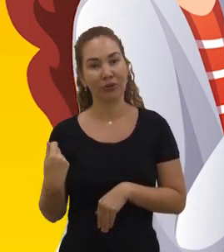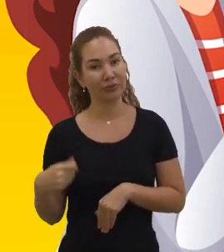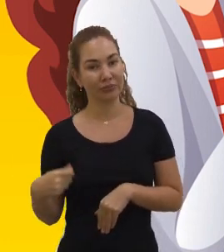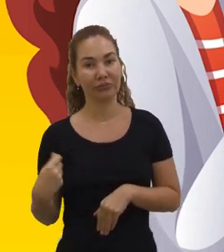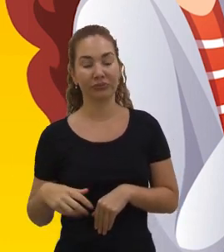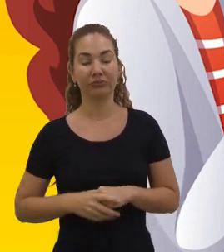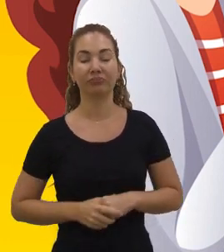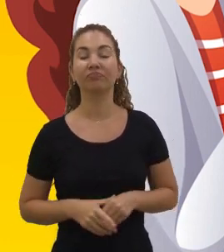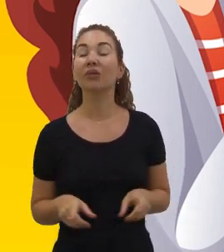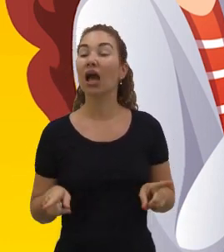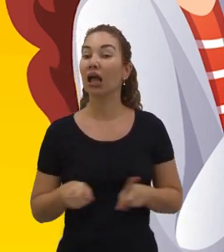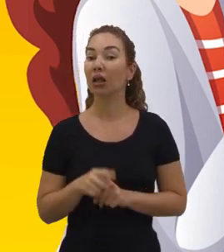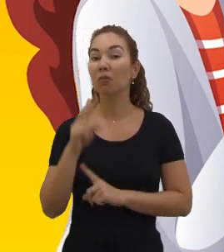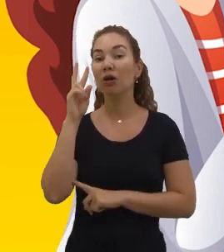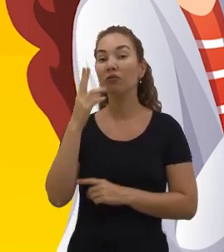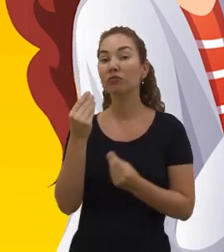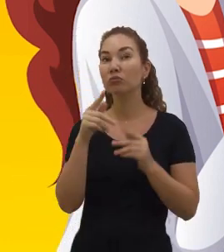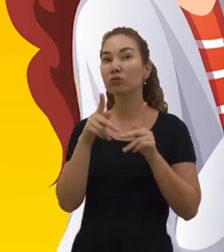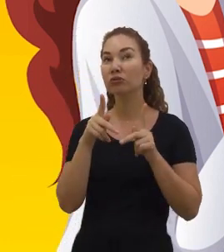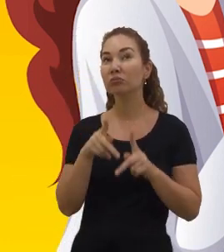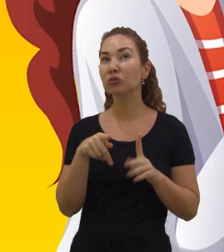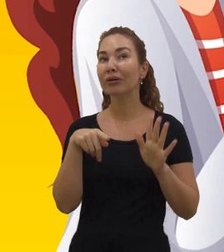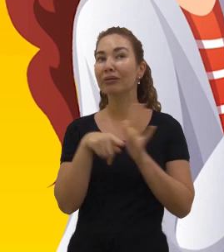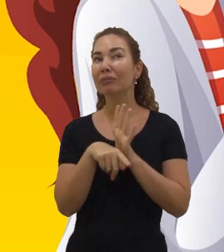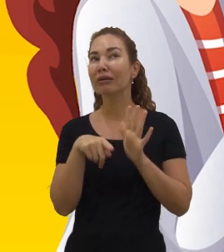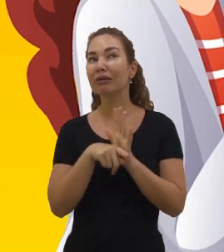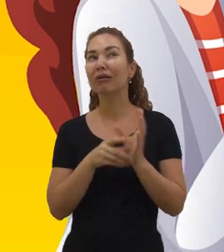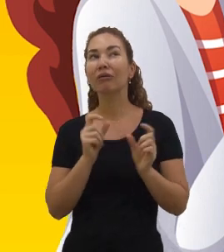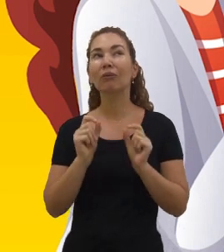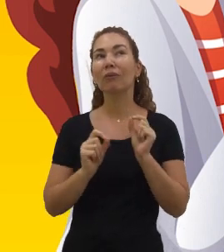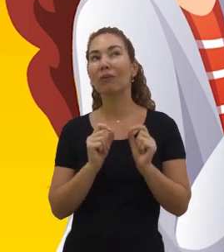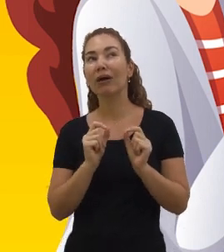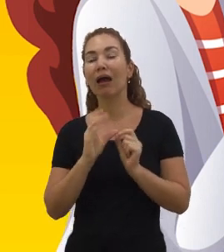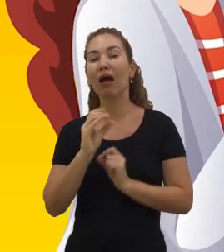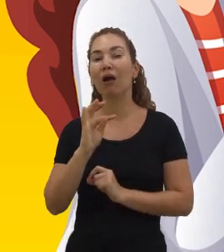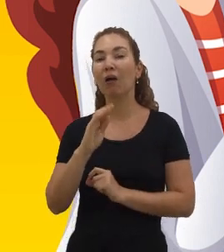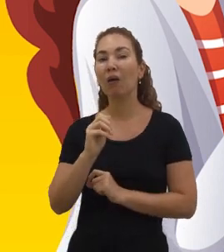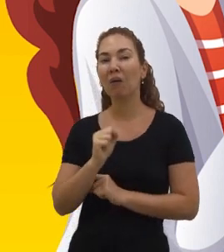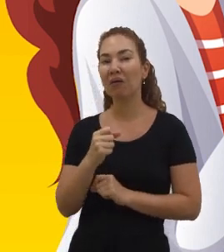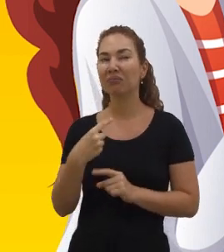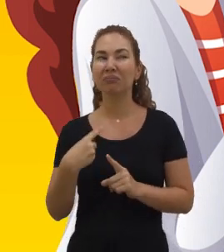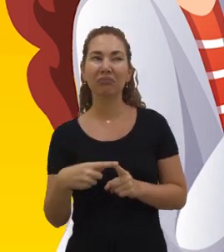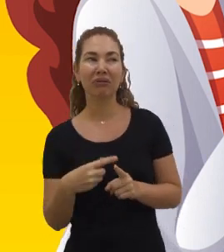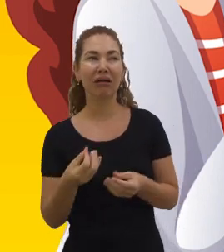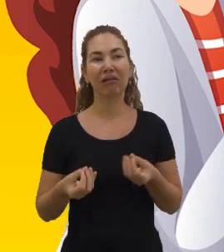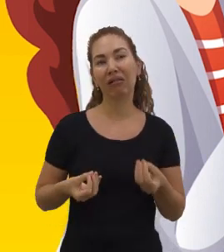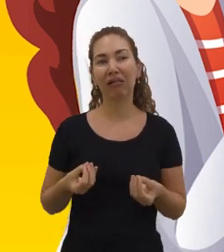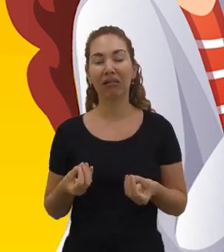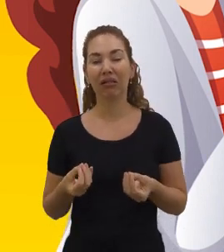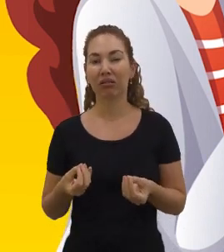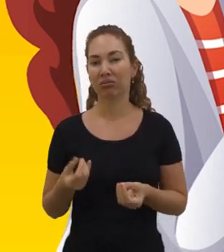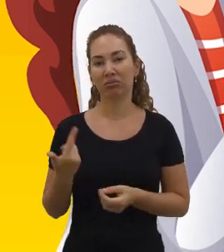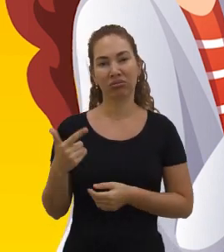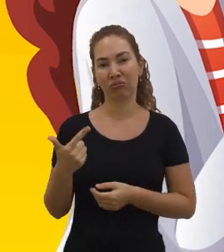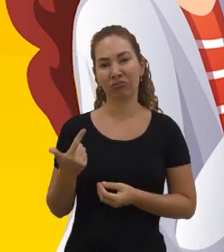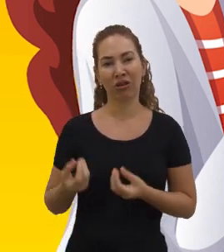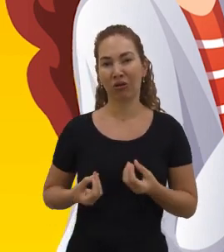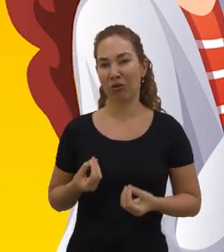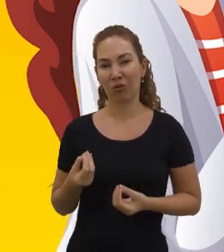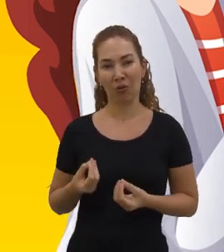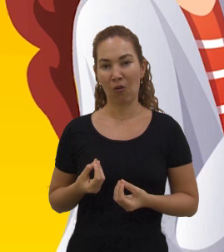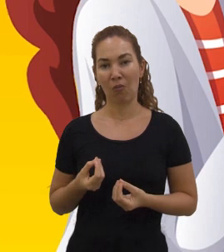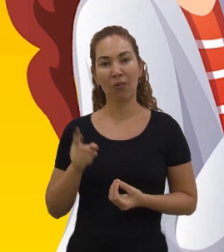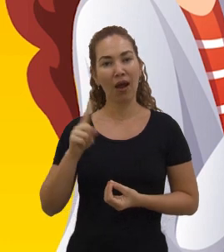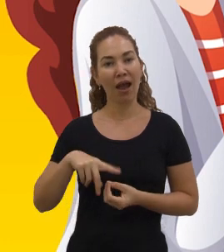vejo muitas pessoas também questionando a questão das cotas, mas é algo inquestionável, né? A gente não tem que questionar algo que é deles